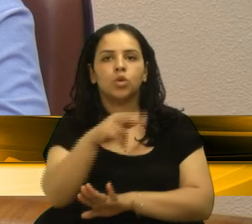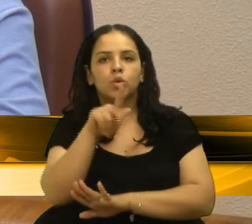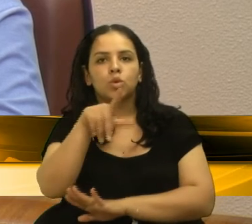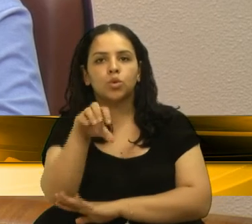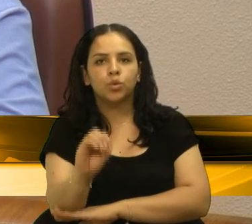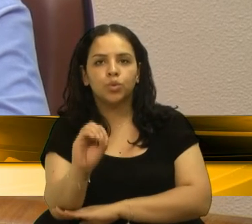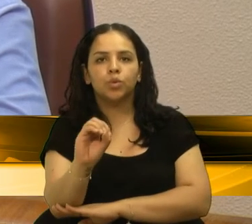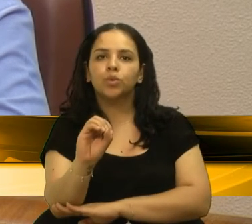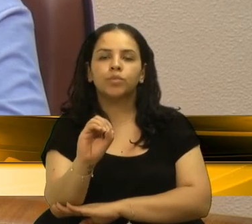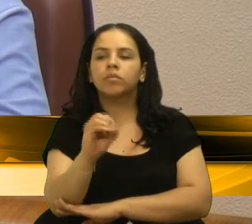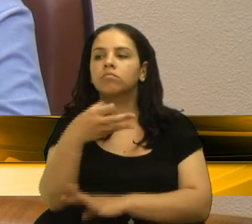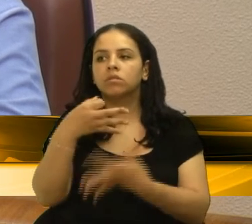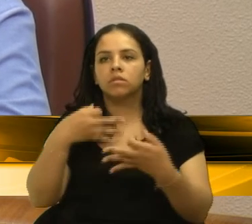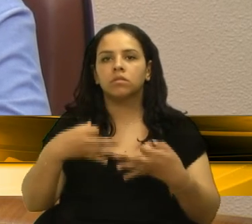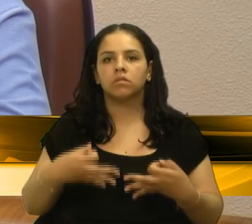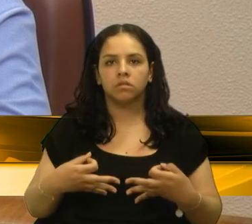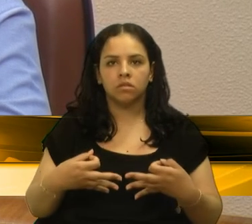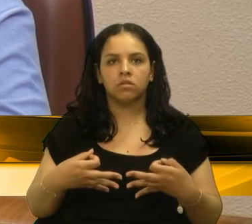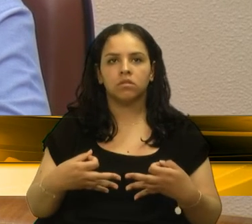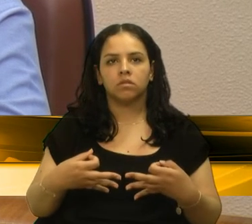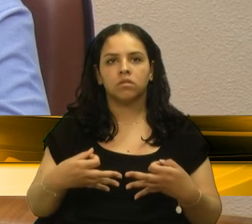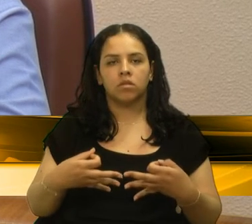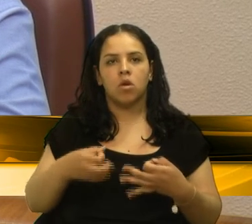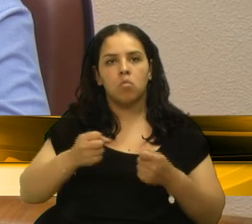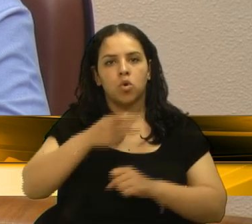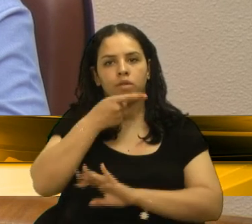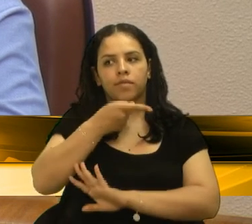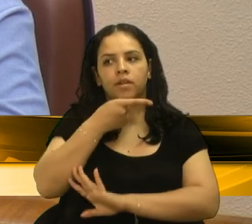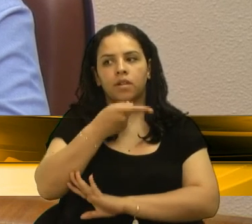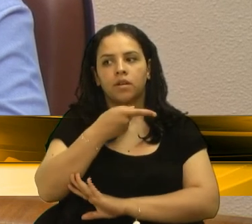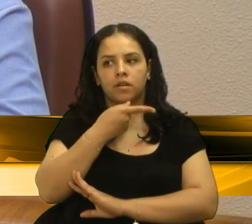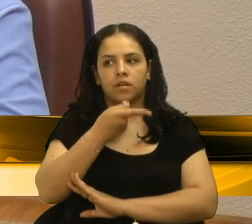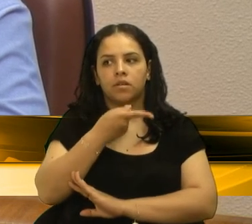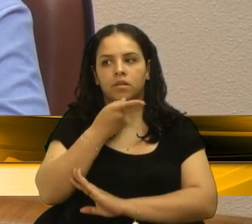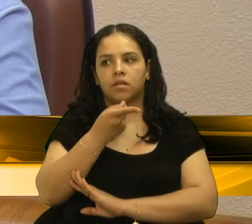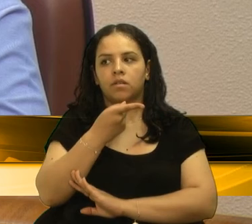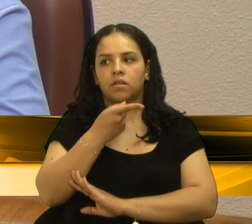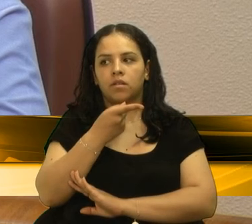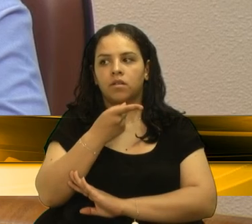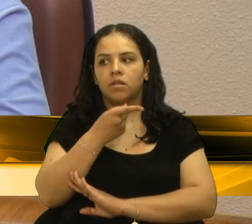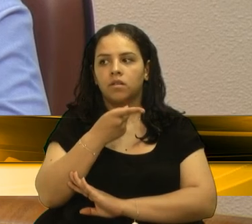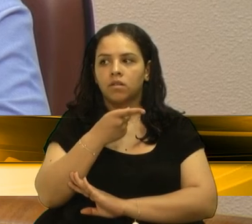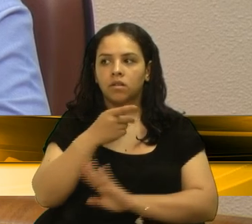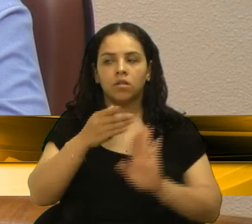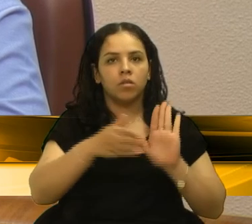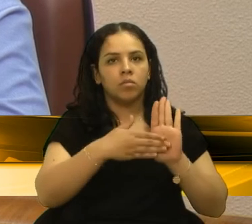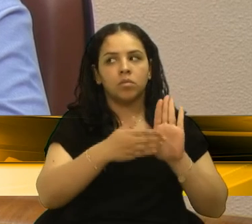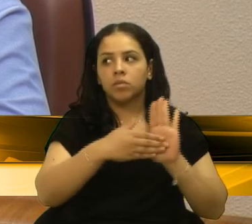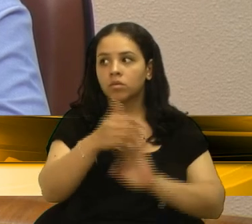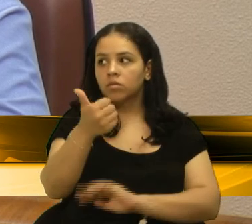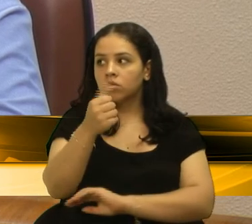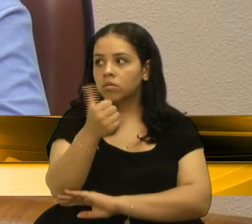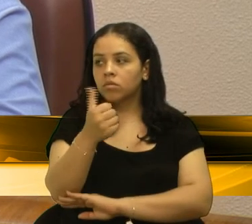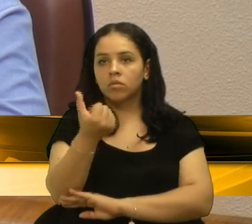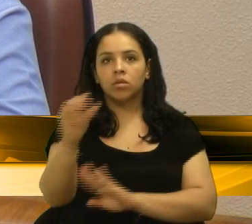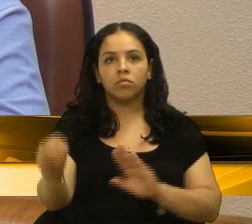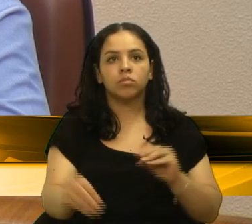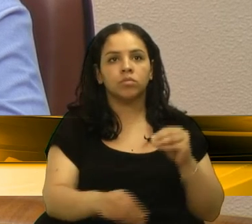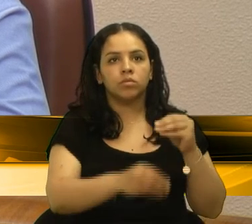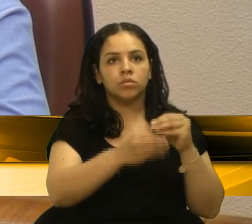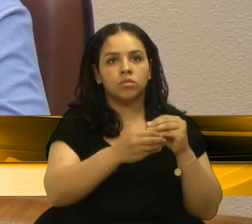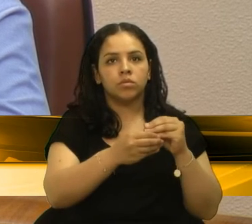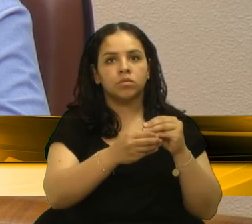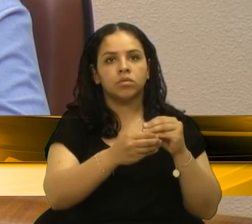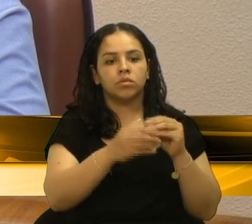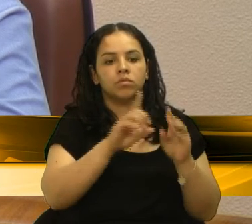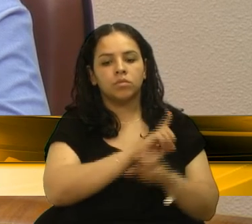Freitas, em absoluto, e até posso lhe dizer, procuradora-geral, que é o documento 11 que nós anexamos à defesa. Nós mandamos